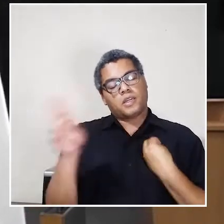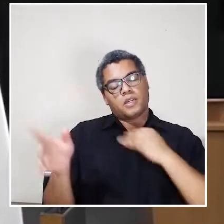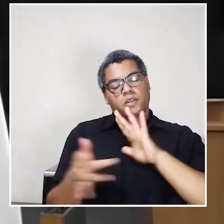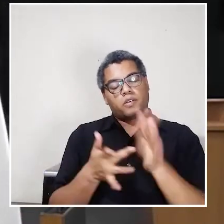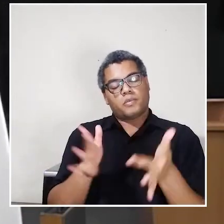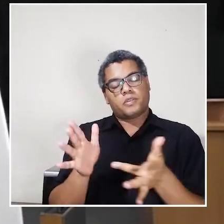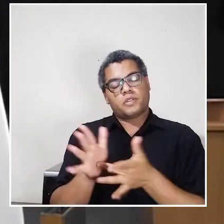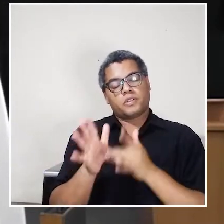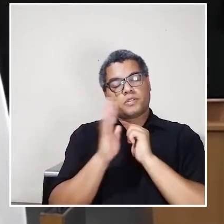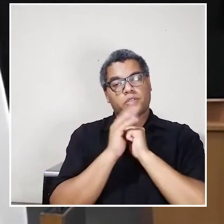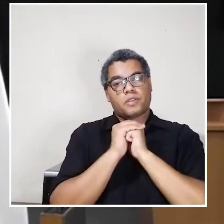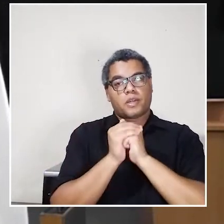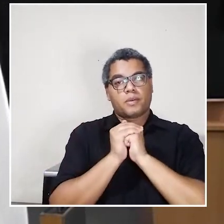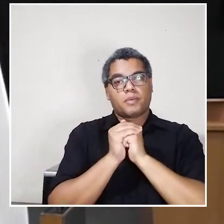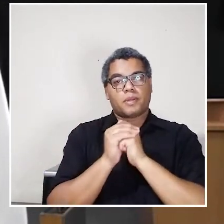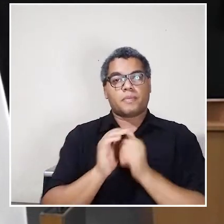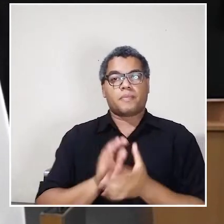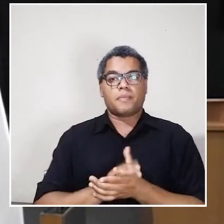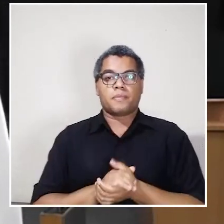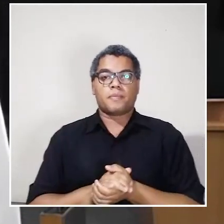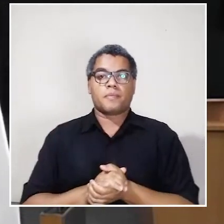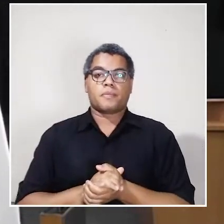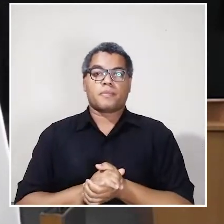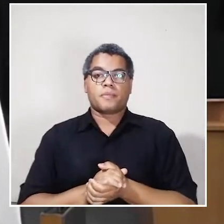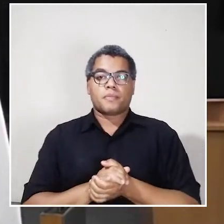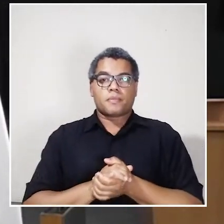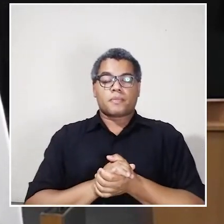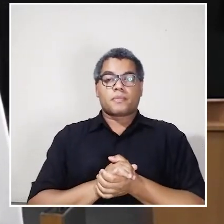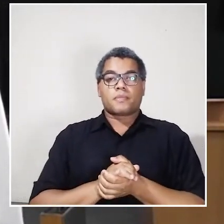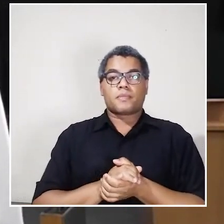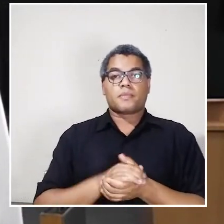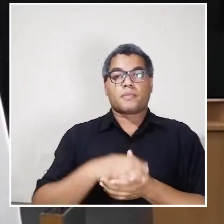de Jesus. Amém.